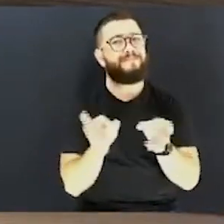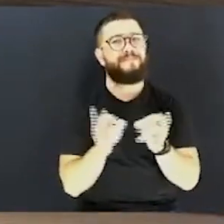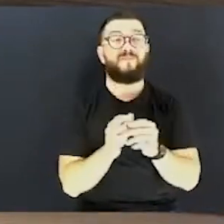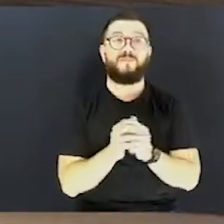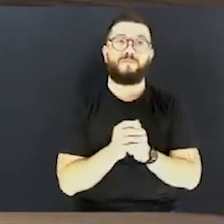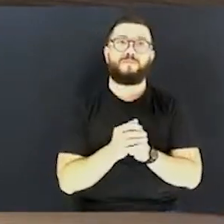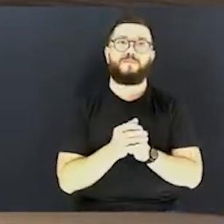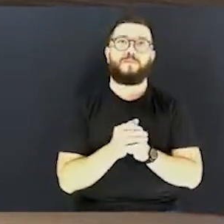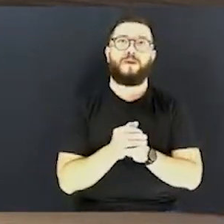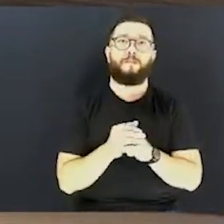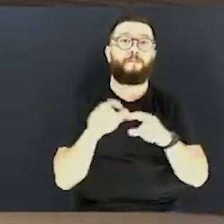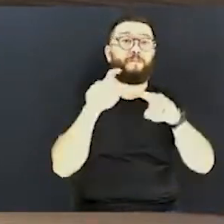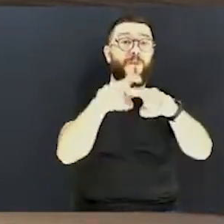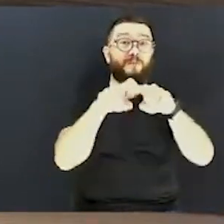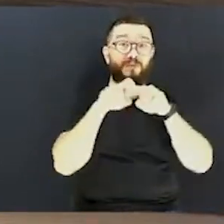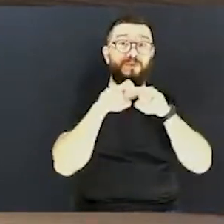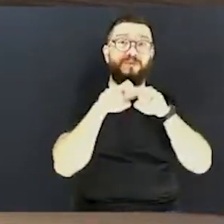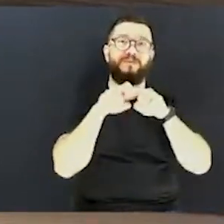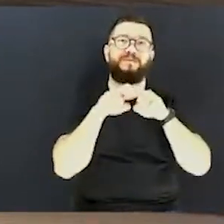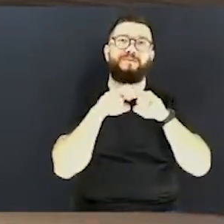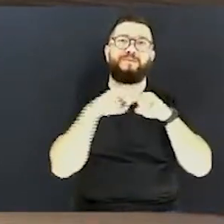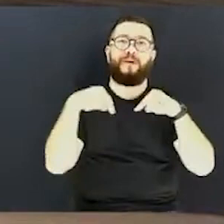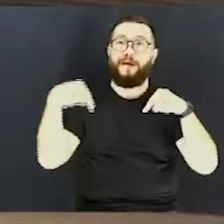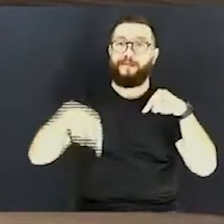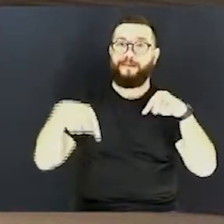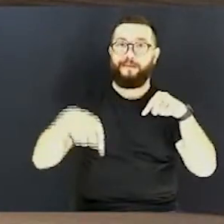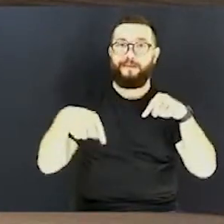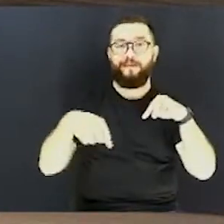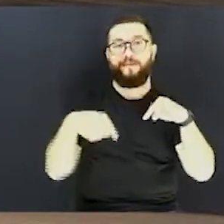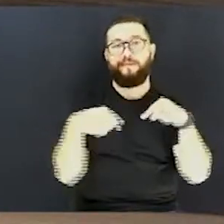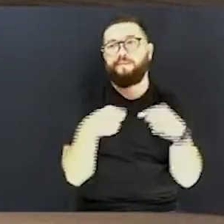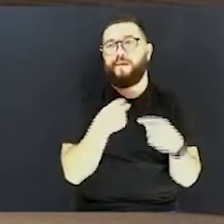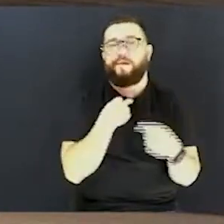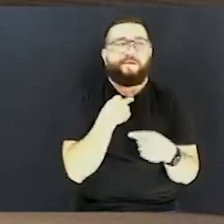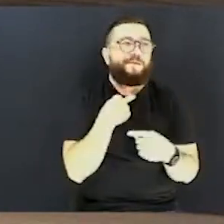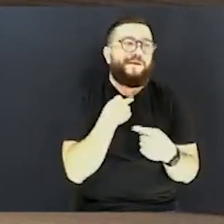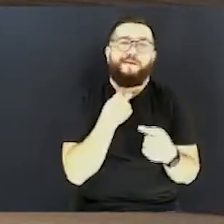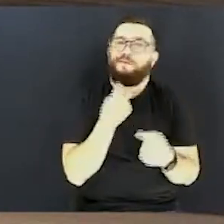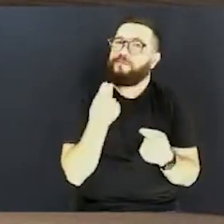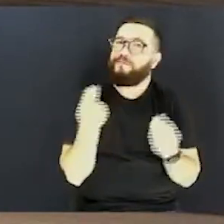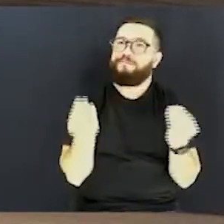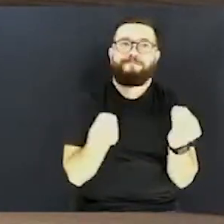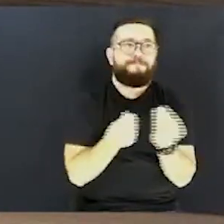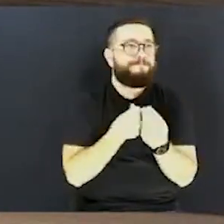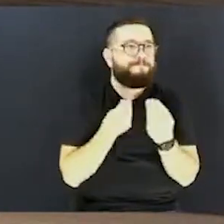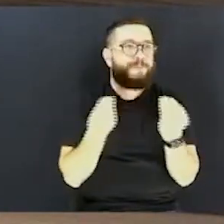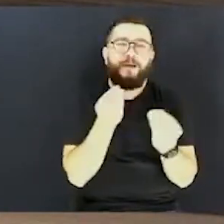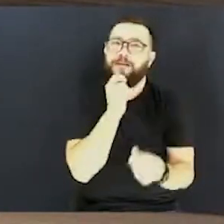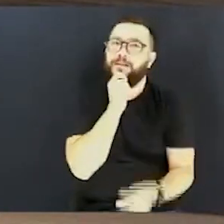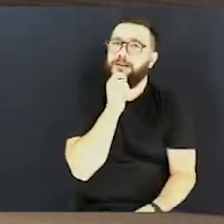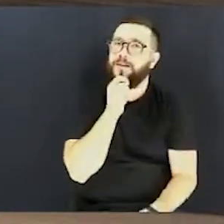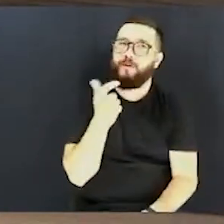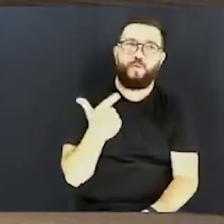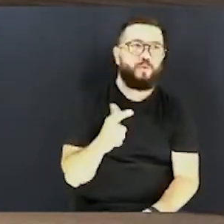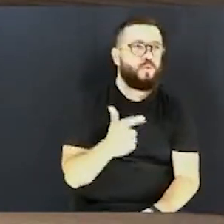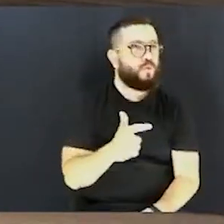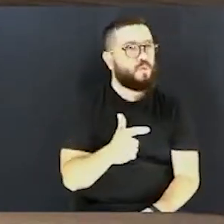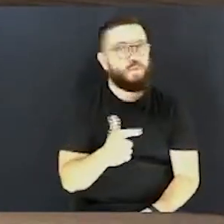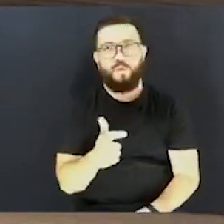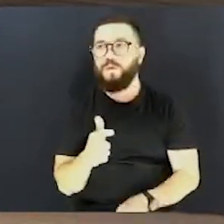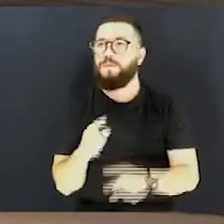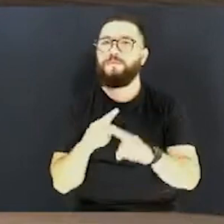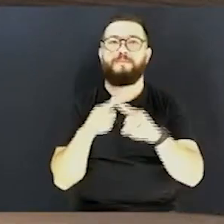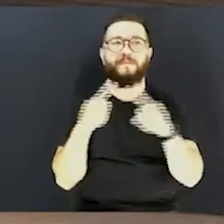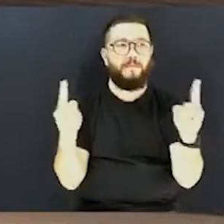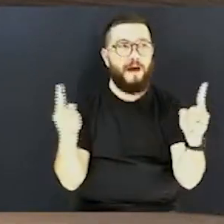não consegue atender as demandas. Eu recebo no meu gabinete, e tenho certeza que os senhores também, solicitações de mães que se